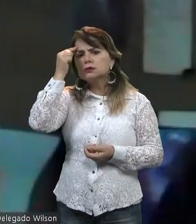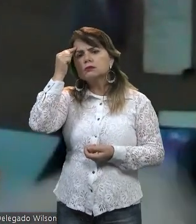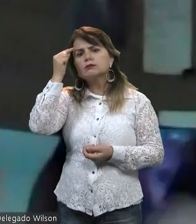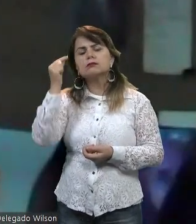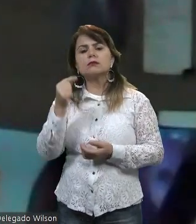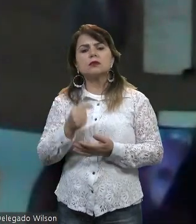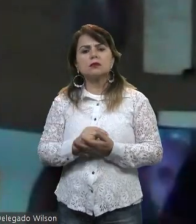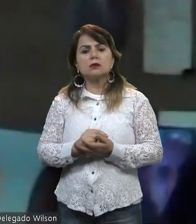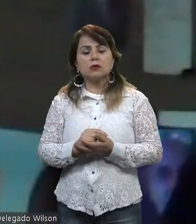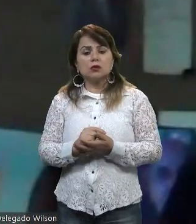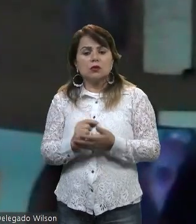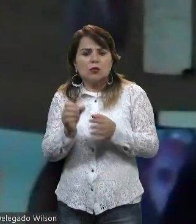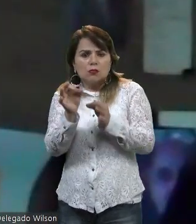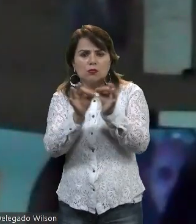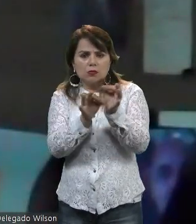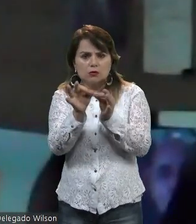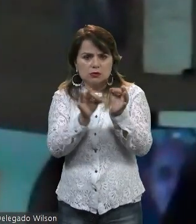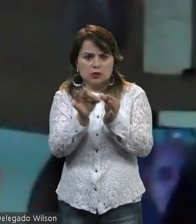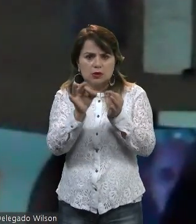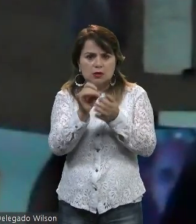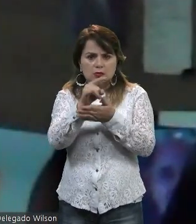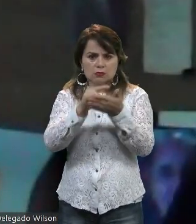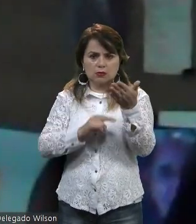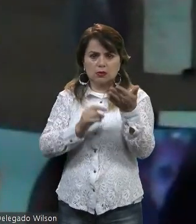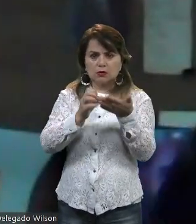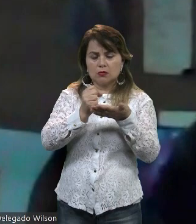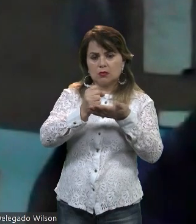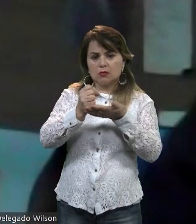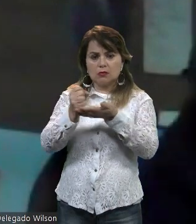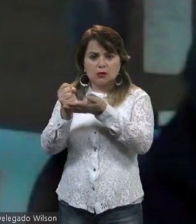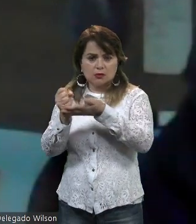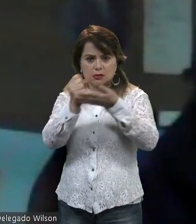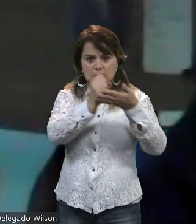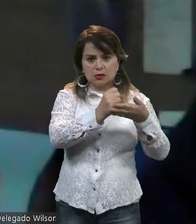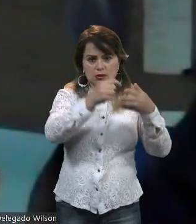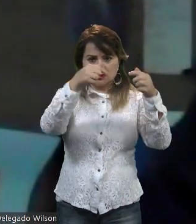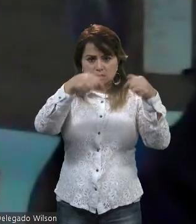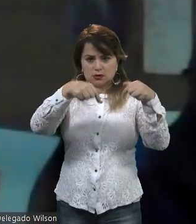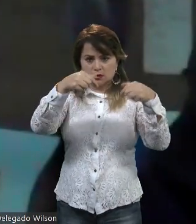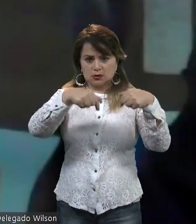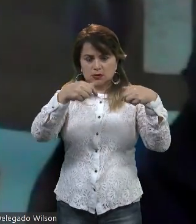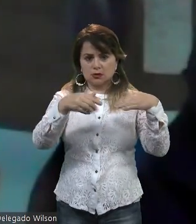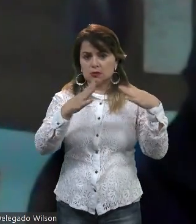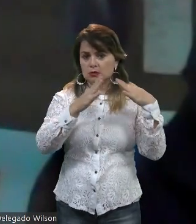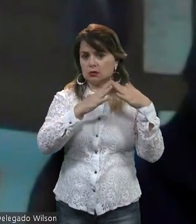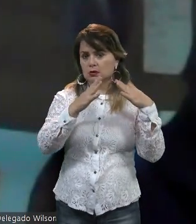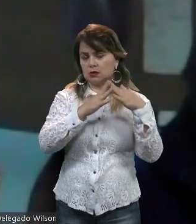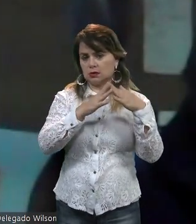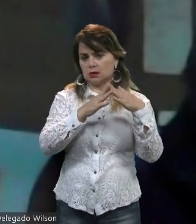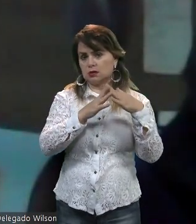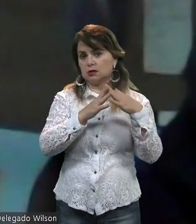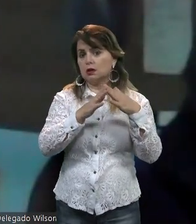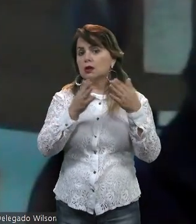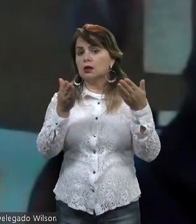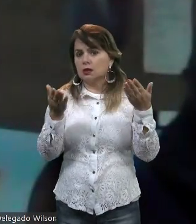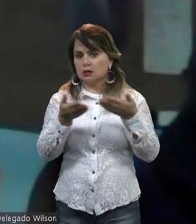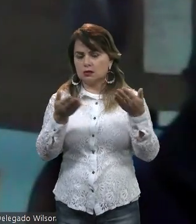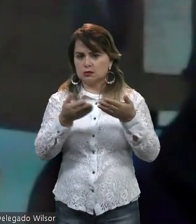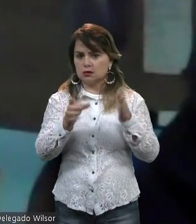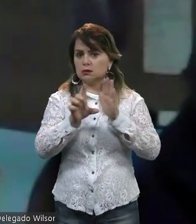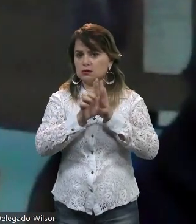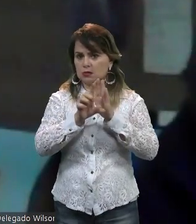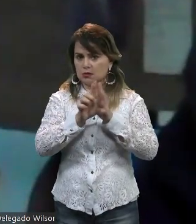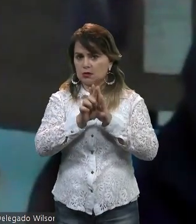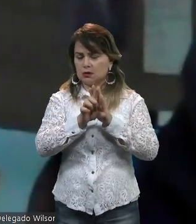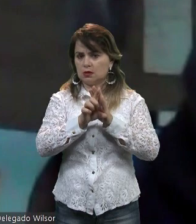simples encaminhamento desse projeto para casa já possa ter violado a legislação eleitoral, o chefe do Poder